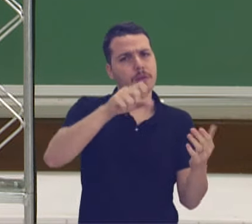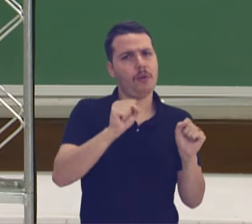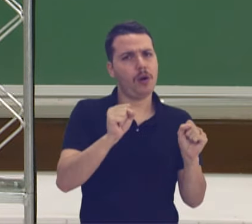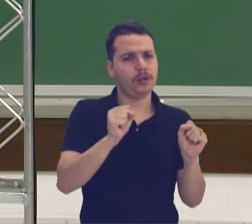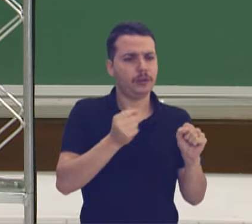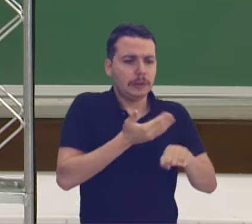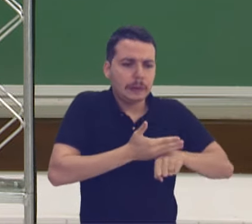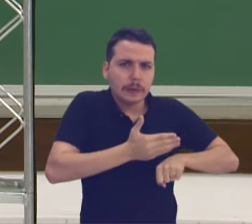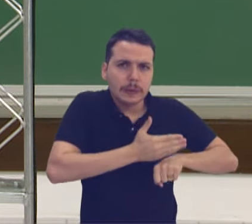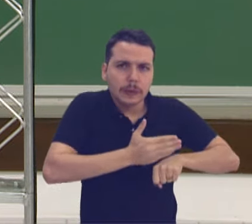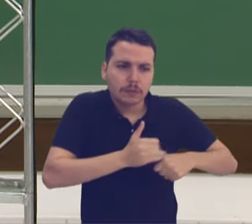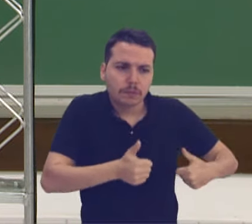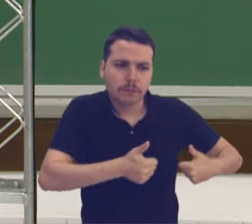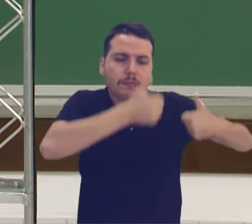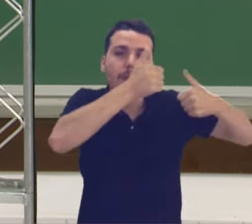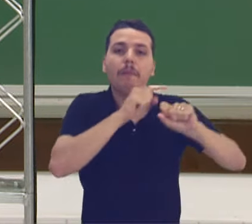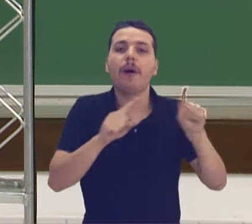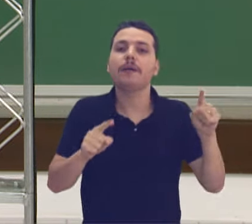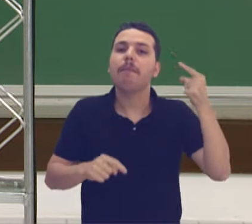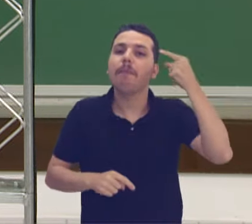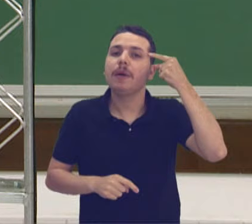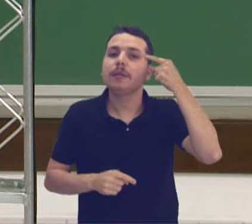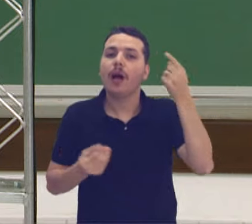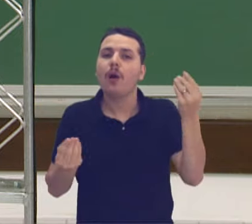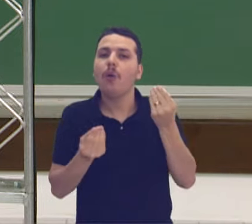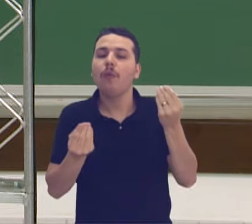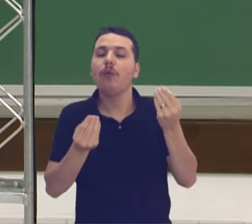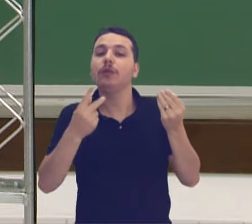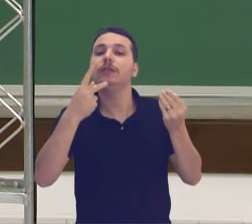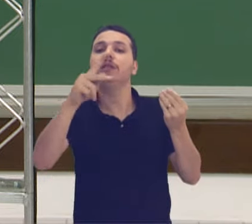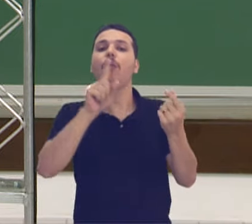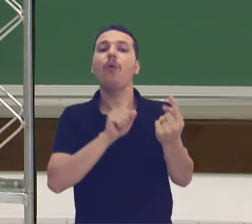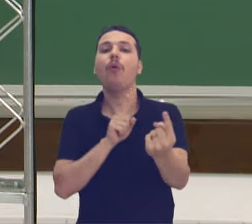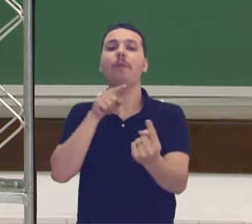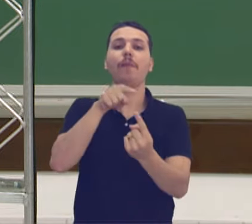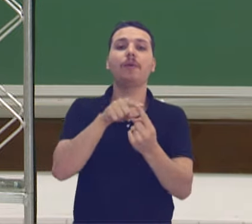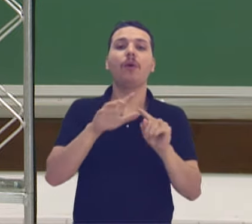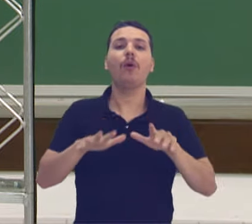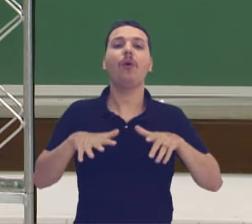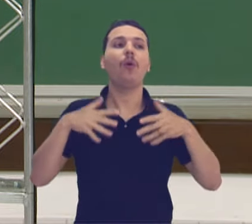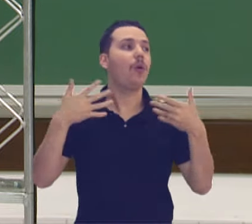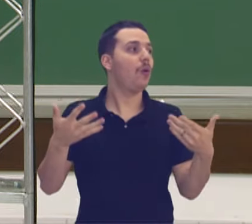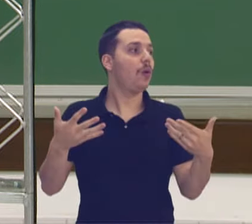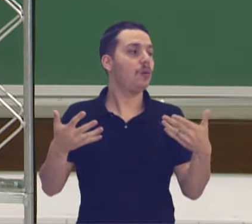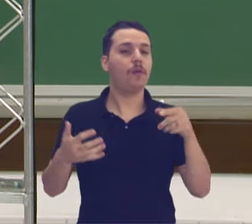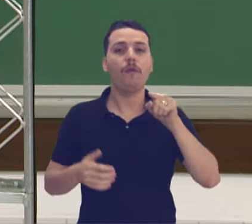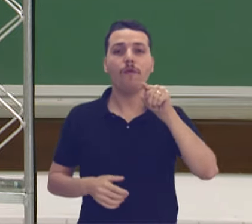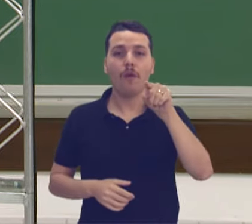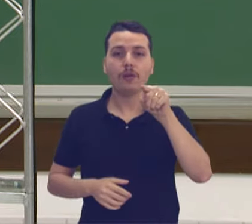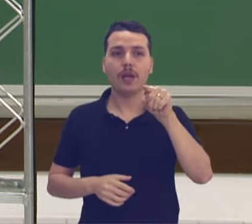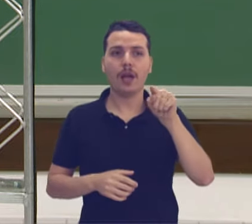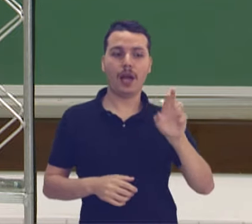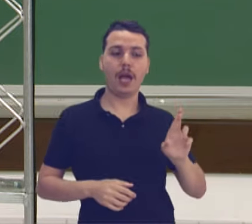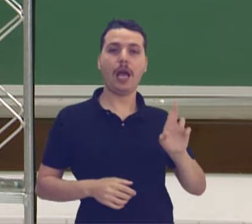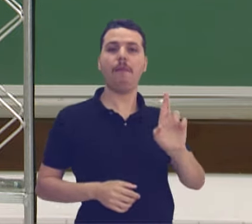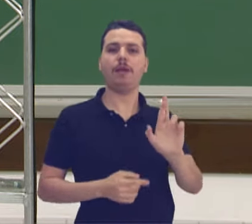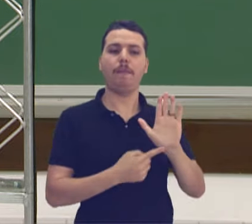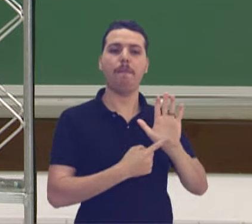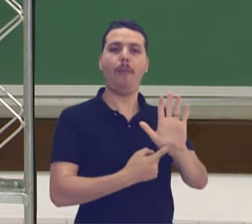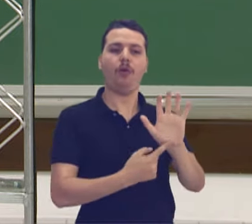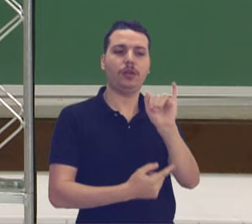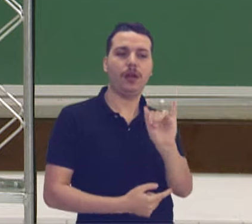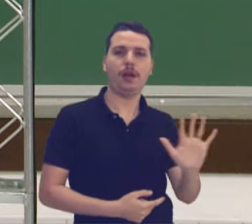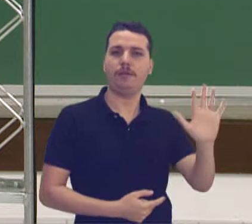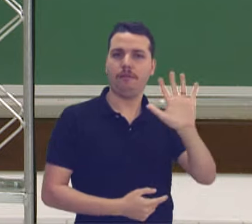ser aprimorar mas você tem que pensar justamente com qual é a tua intenção quando você representa uma dessas figuras